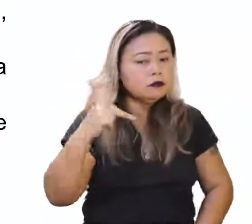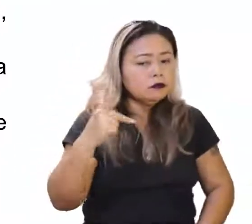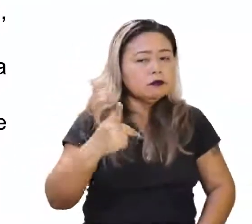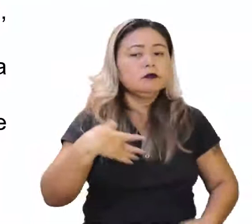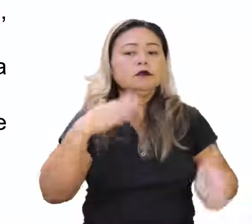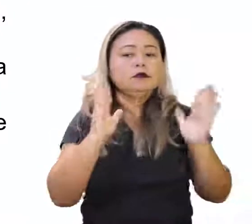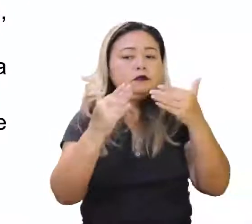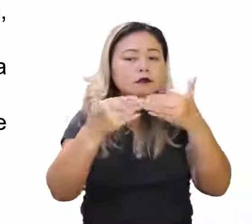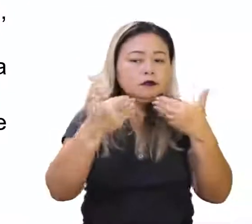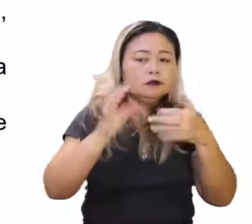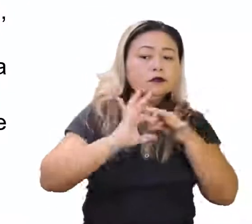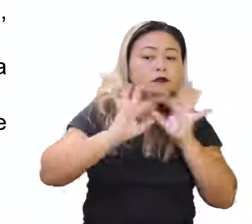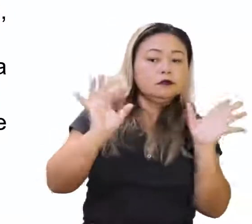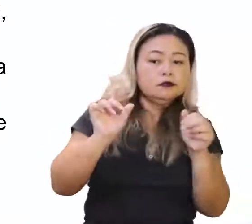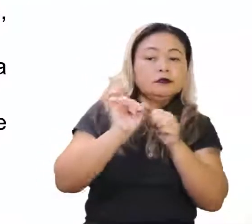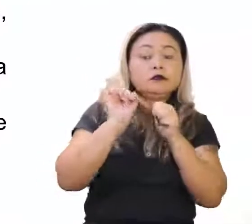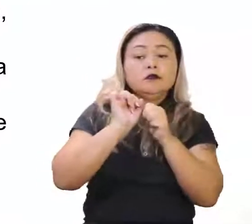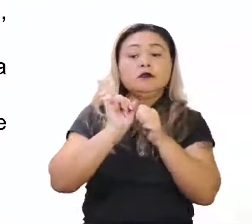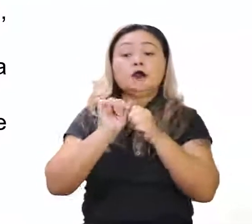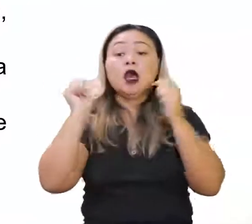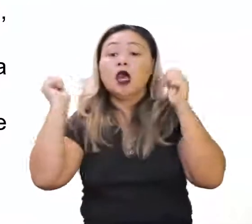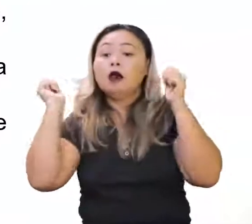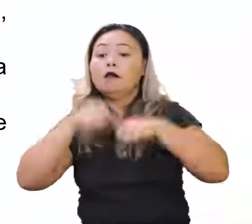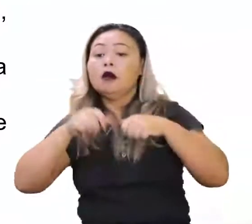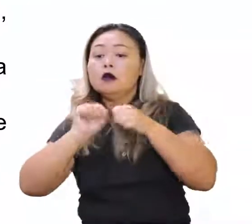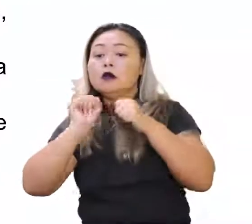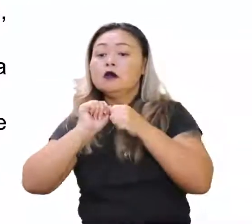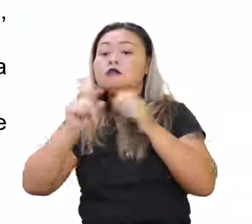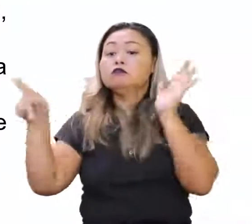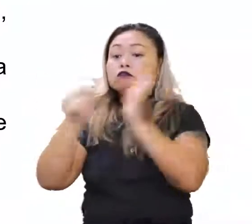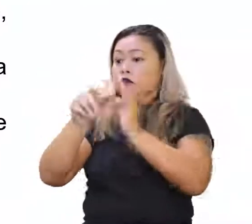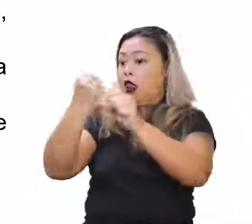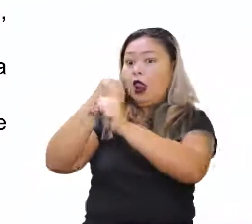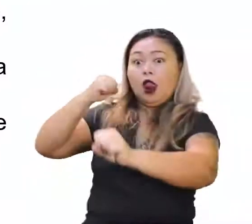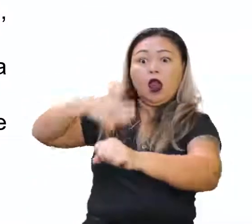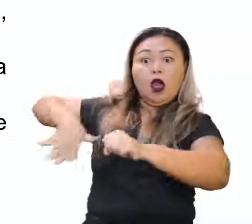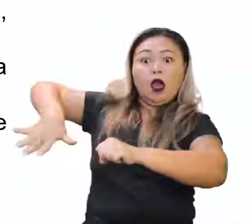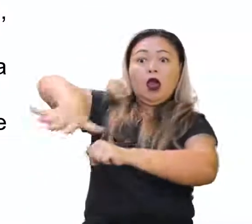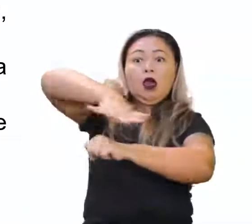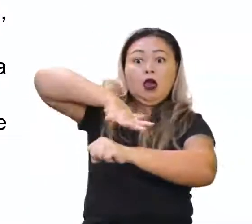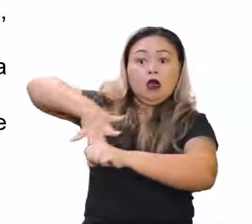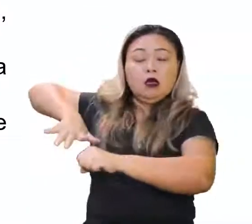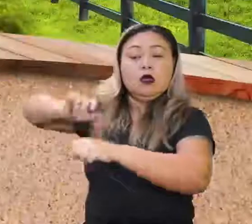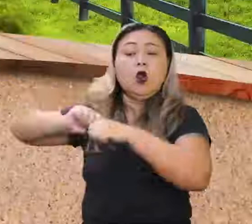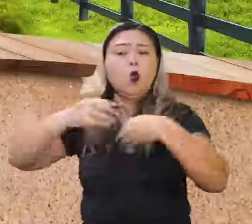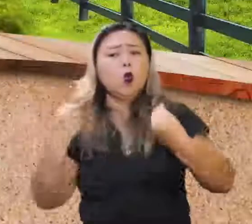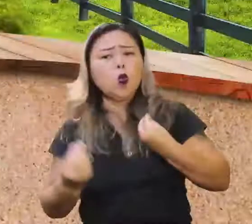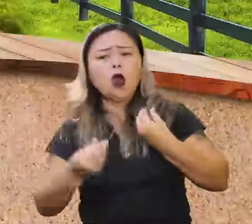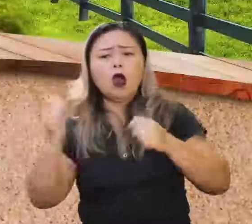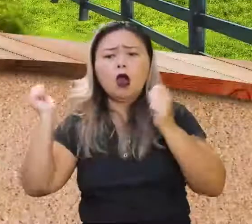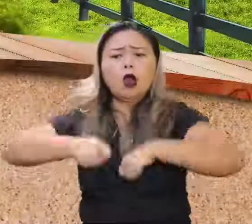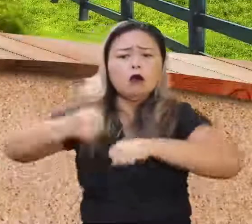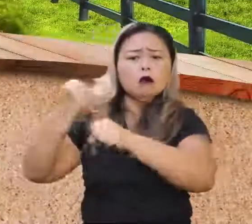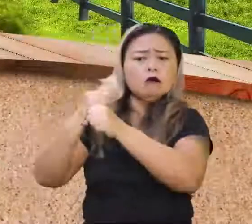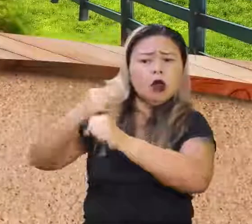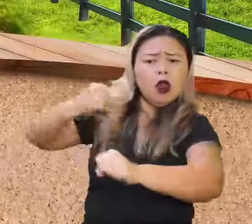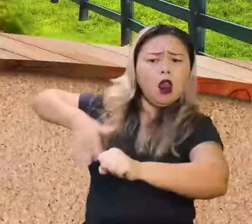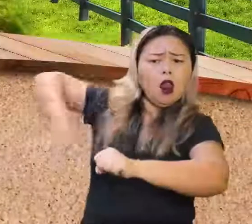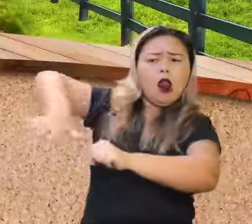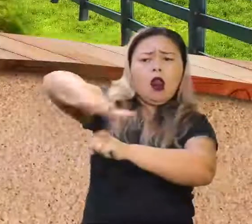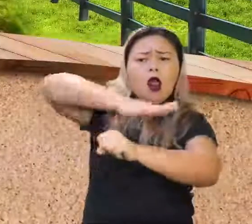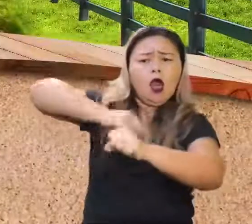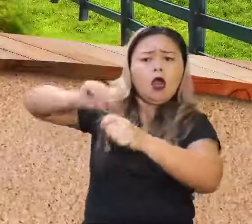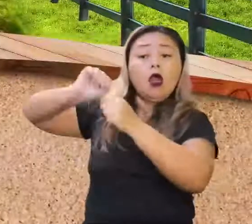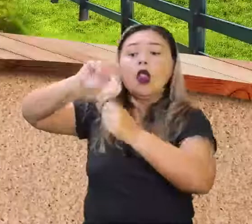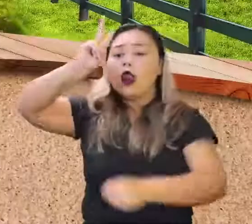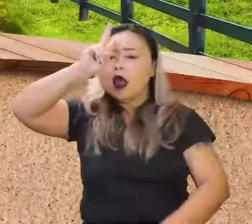é intensivo ou extensivo, da capacidade da sua propriedade. Aqui, pessoal, como assim capacidade da minha propriedade,